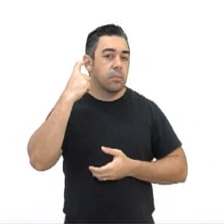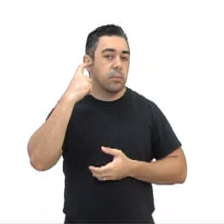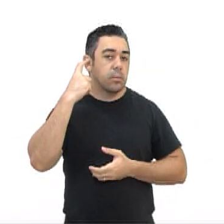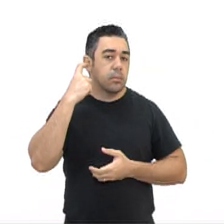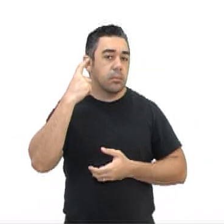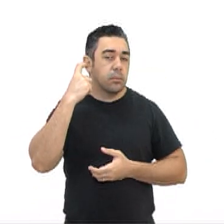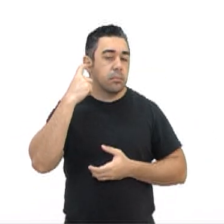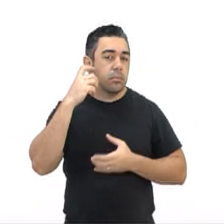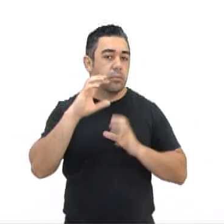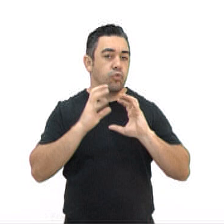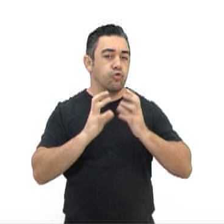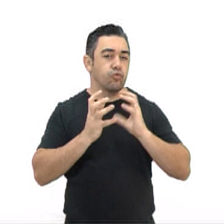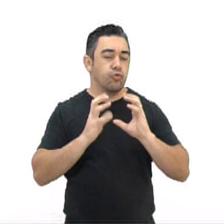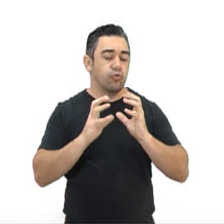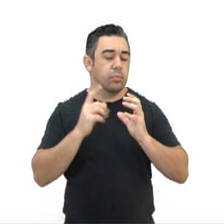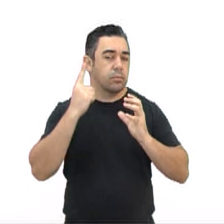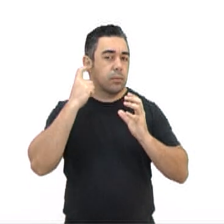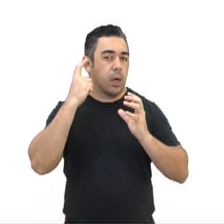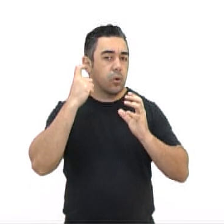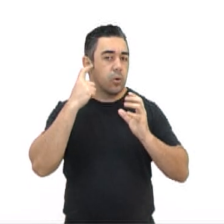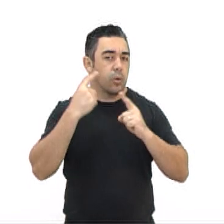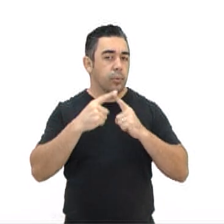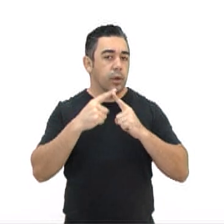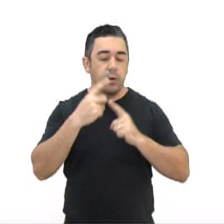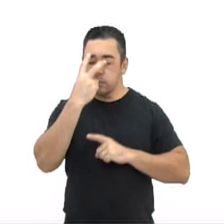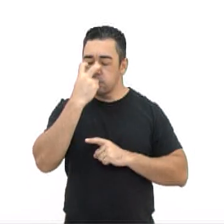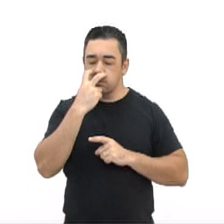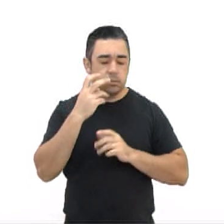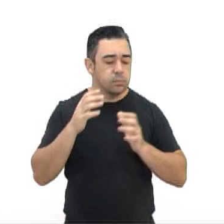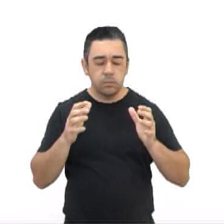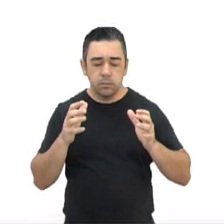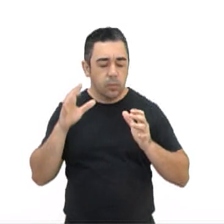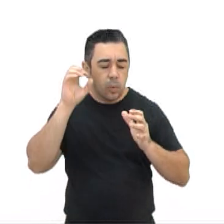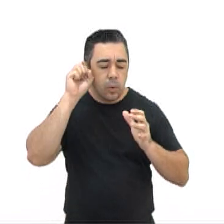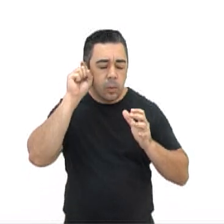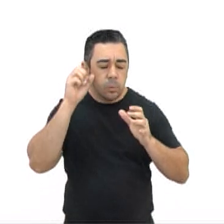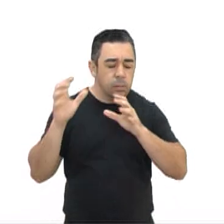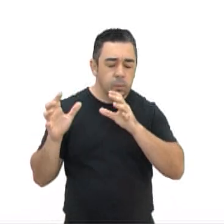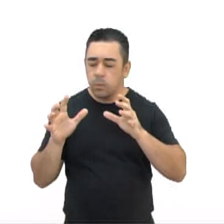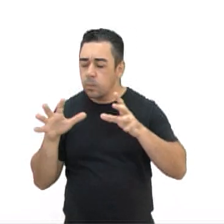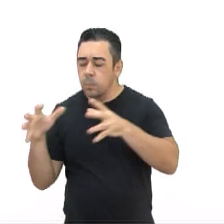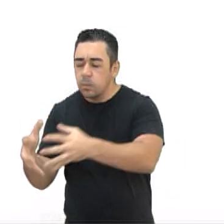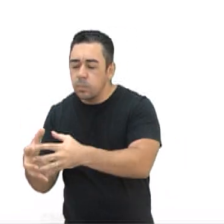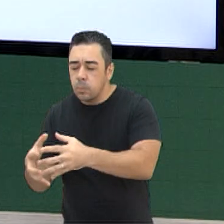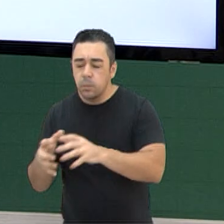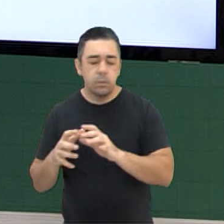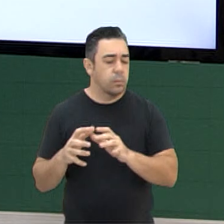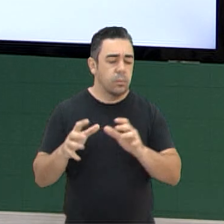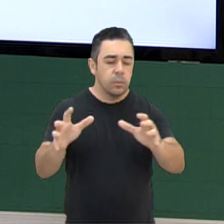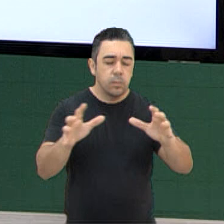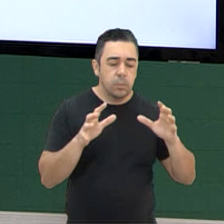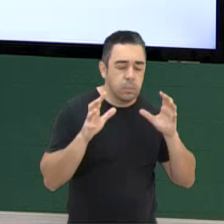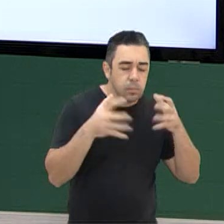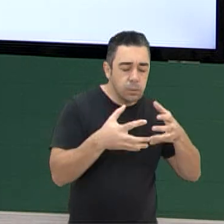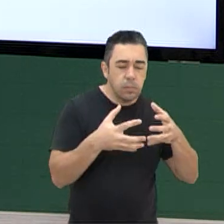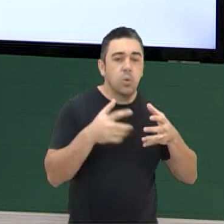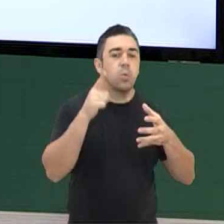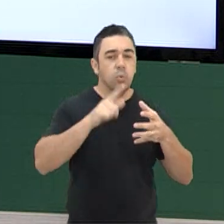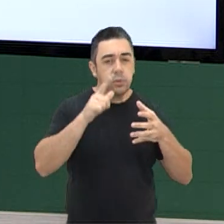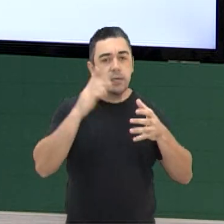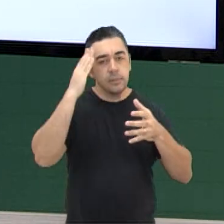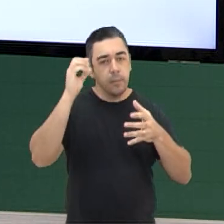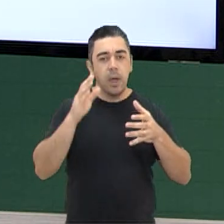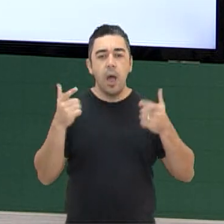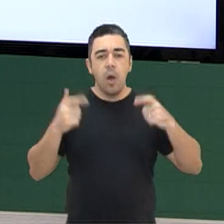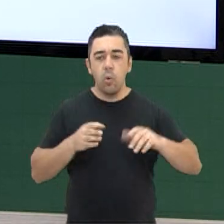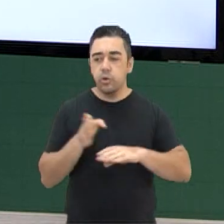Esses guizos servem para que os atletas se orientem com o som produzido, para saber a direção